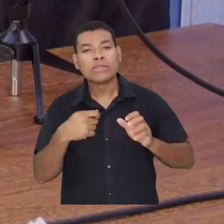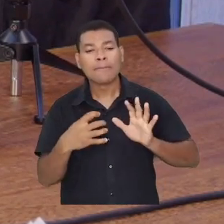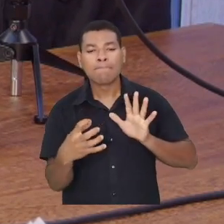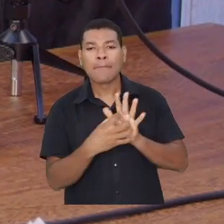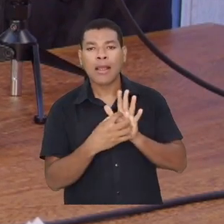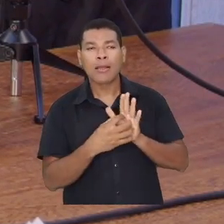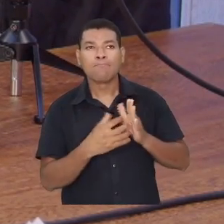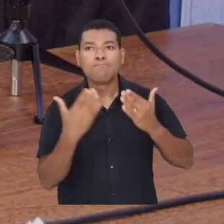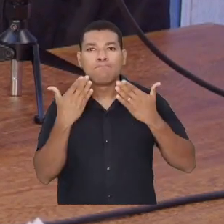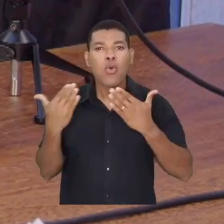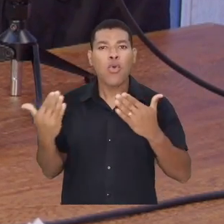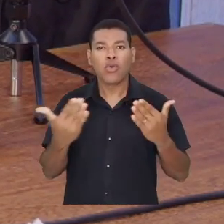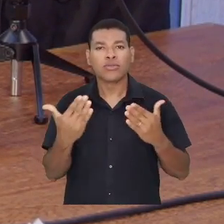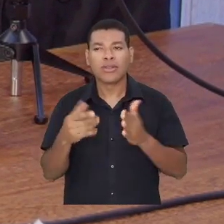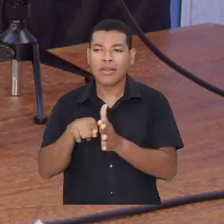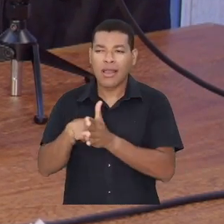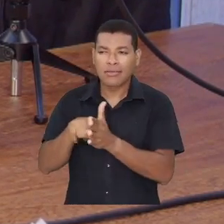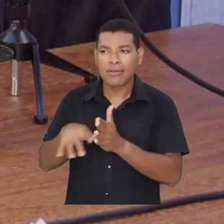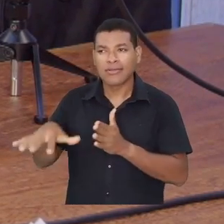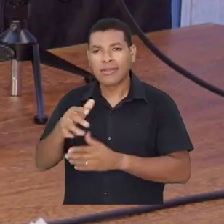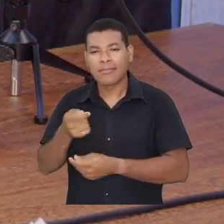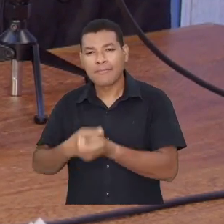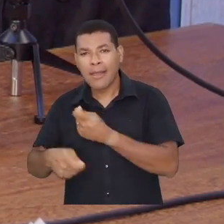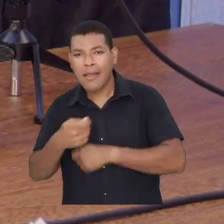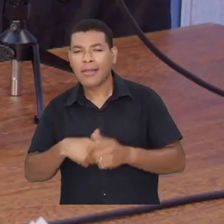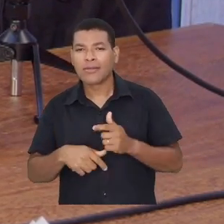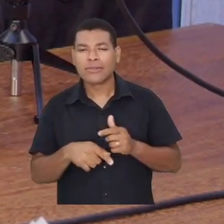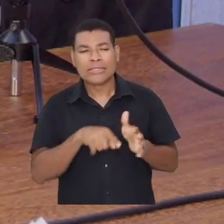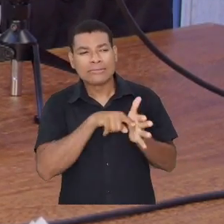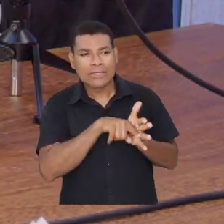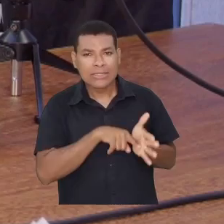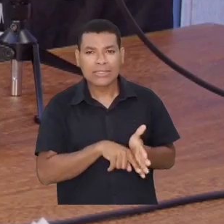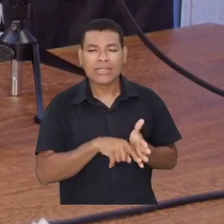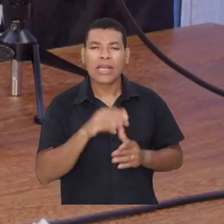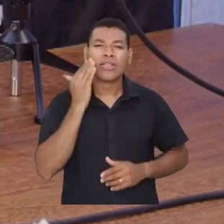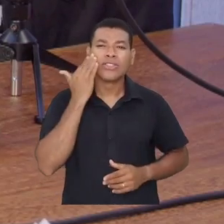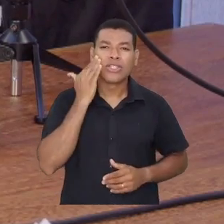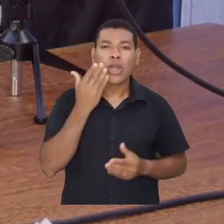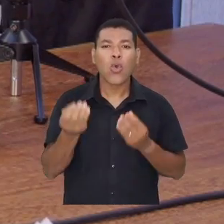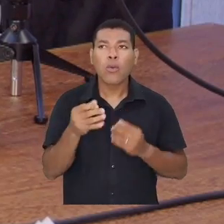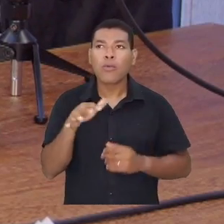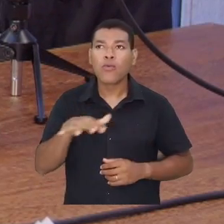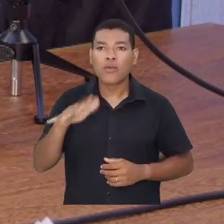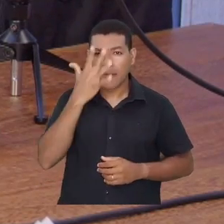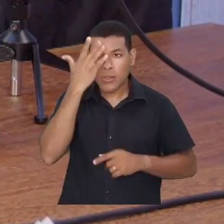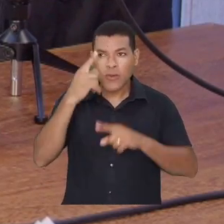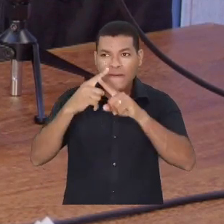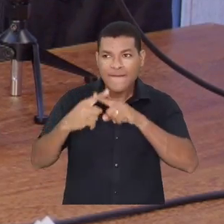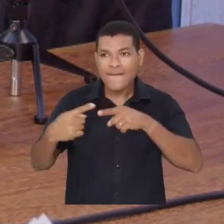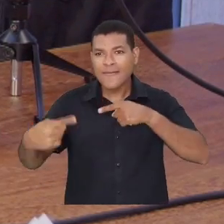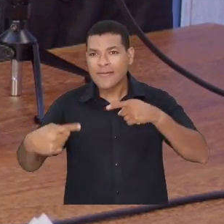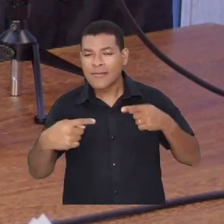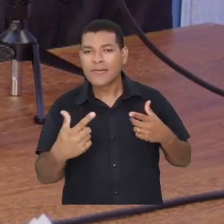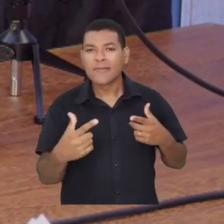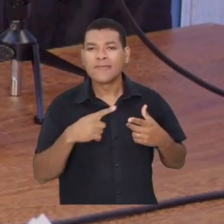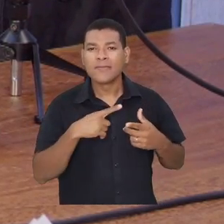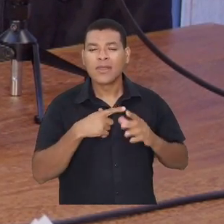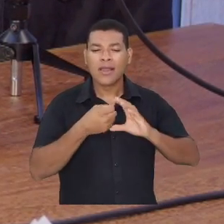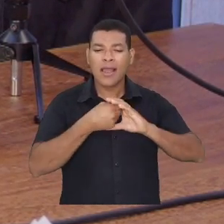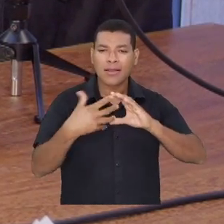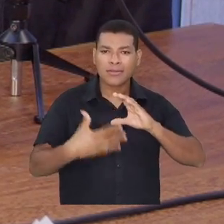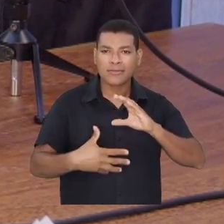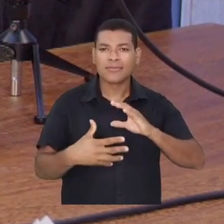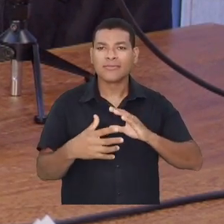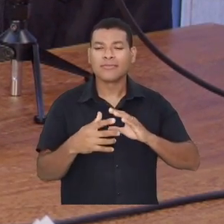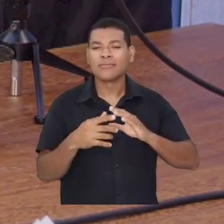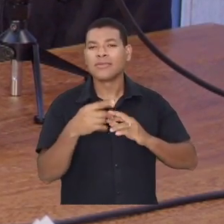marca, análise de mercado, pesquisas, entender a concorrência, quais são os seus atributos, né, as características dessa empresa